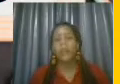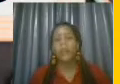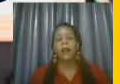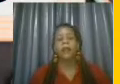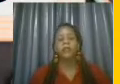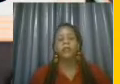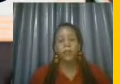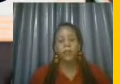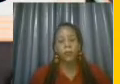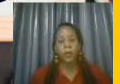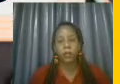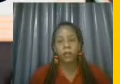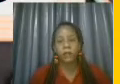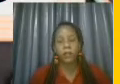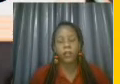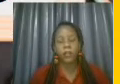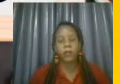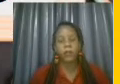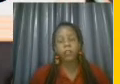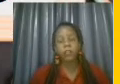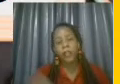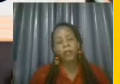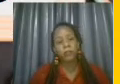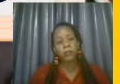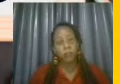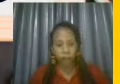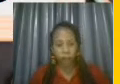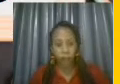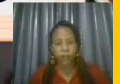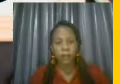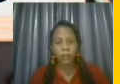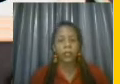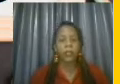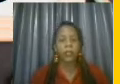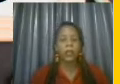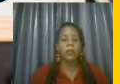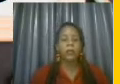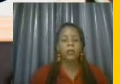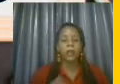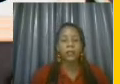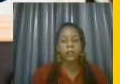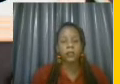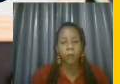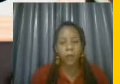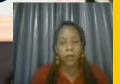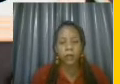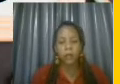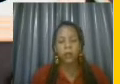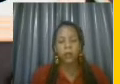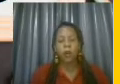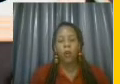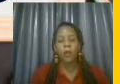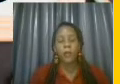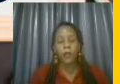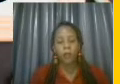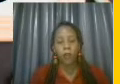eram bem tratados, né? Até porque eles eram tirados das famílias deles e trazidos para o